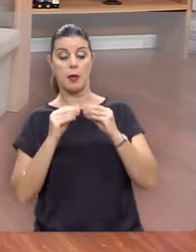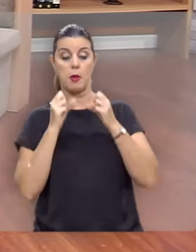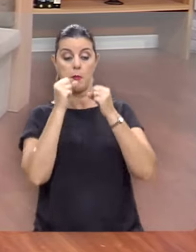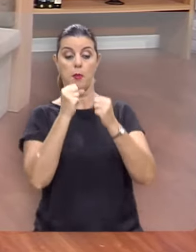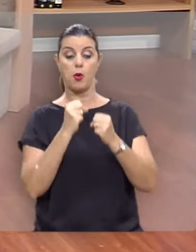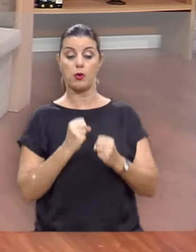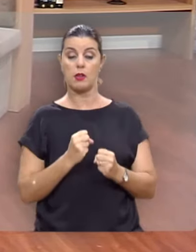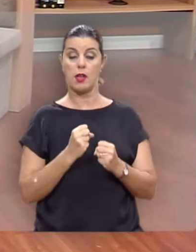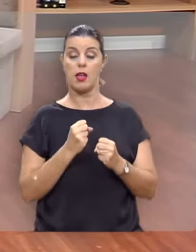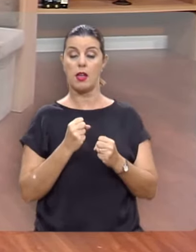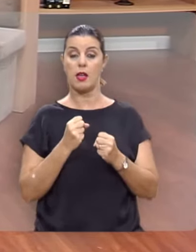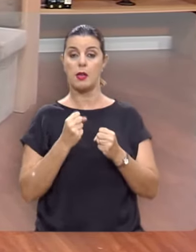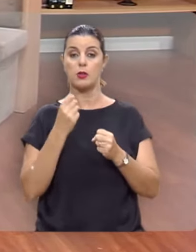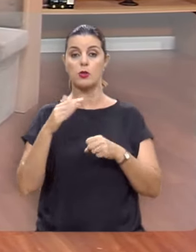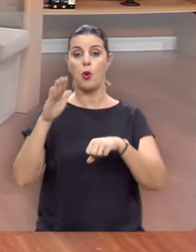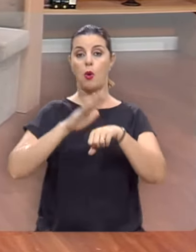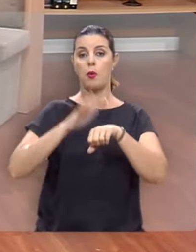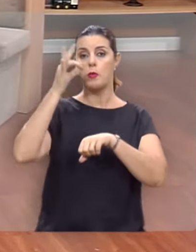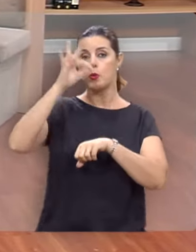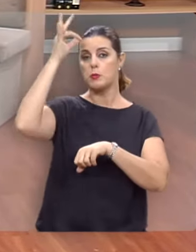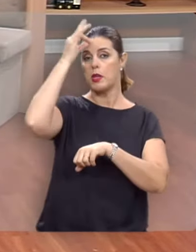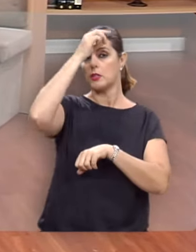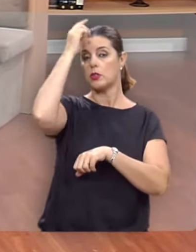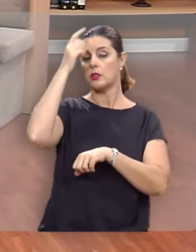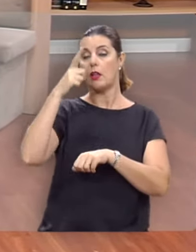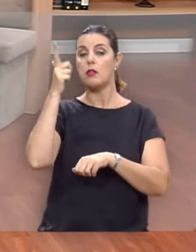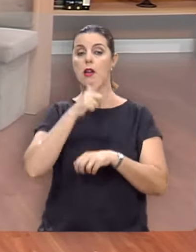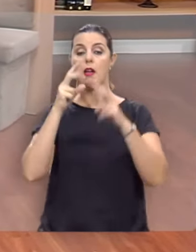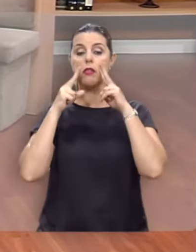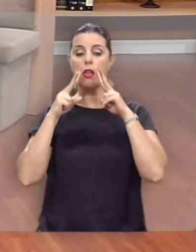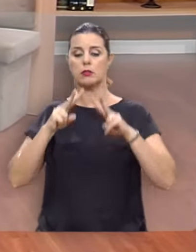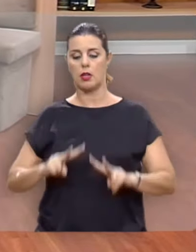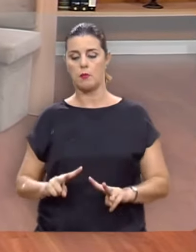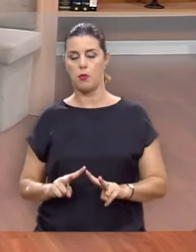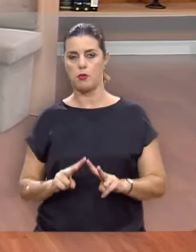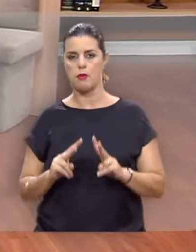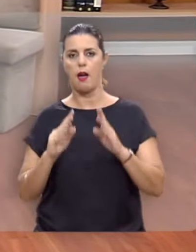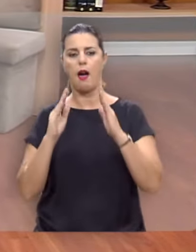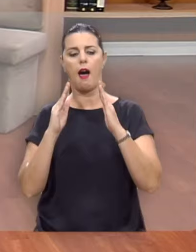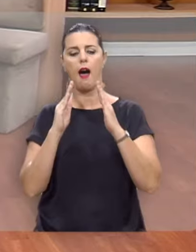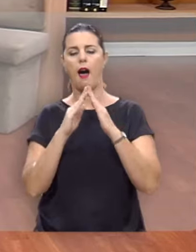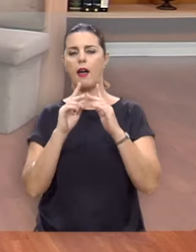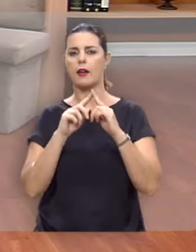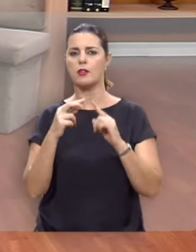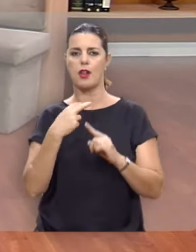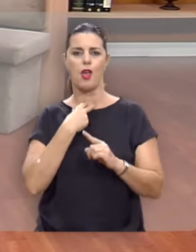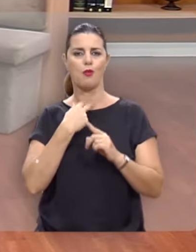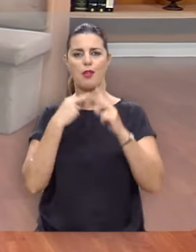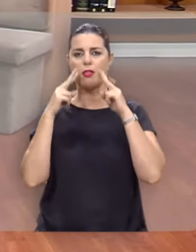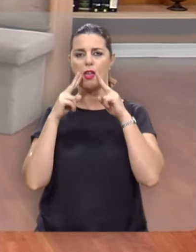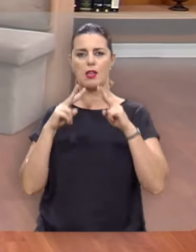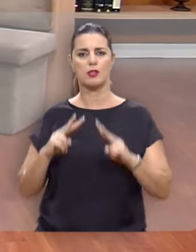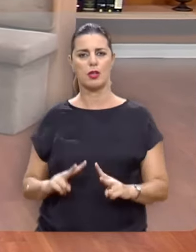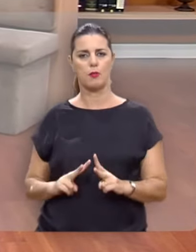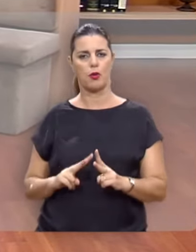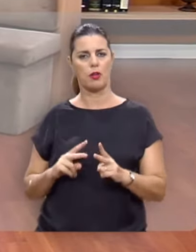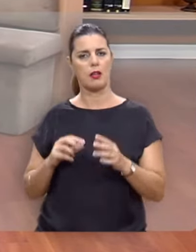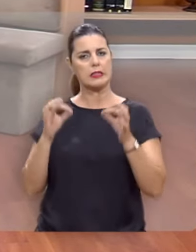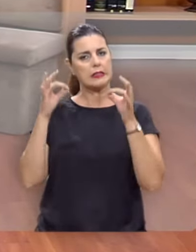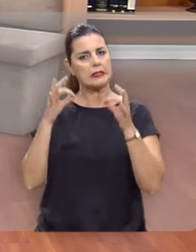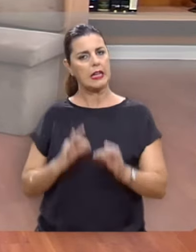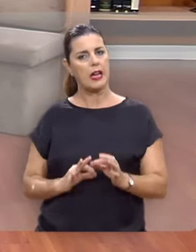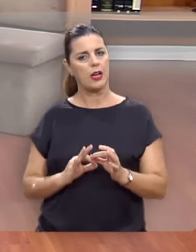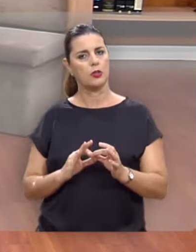Santo e sereis minhas testemunhas. A igreja não pode testemunhar com eficácia a não ser